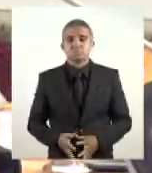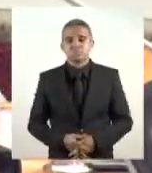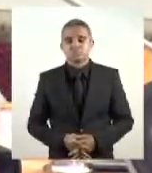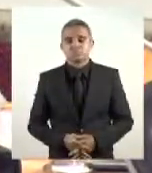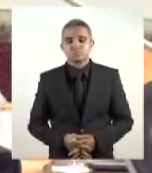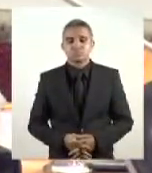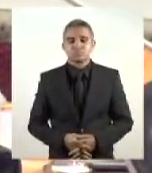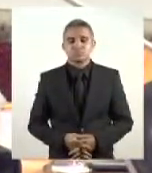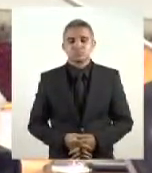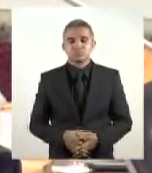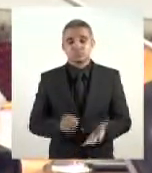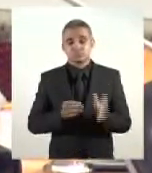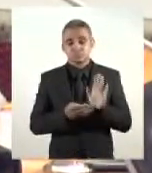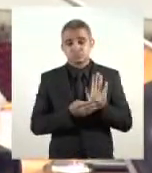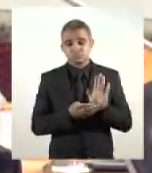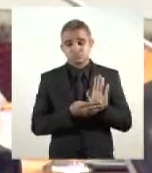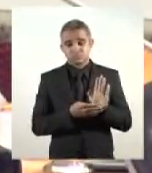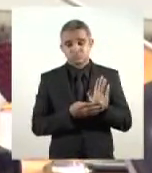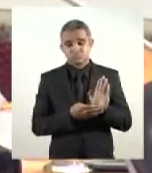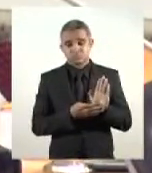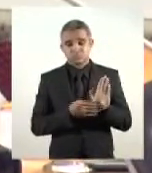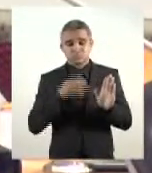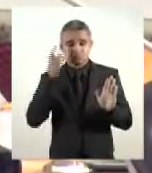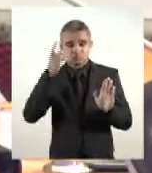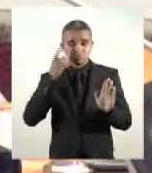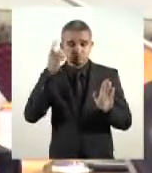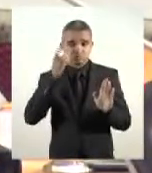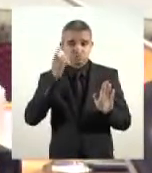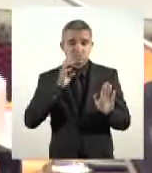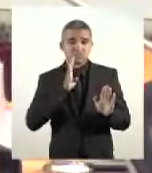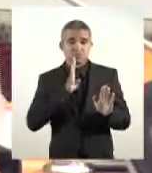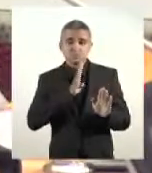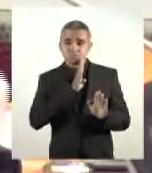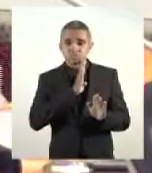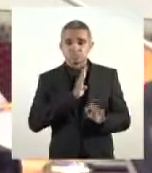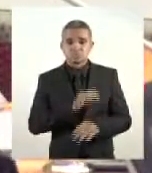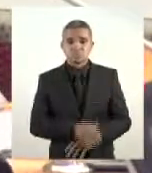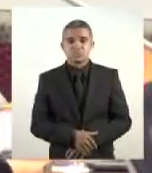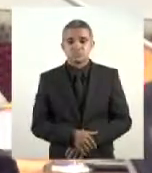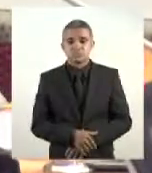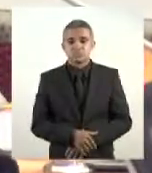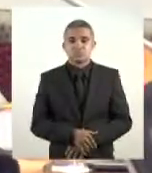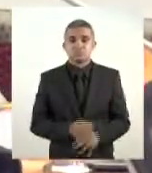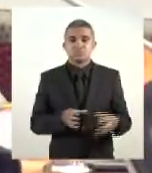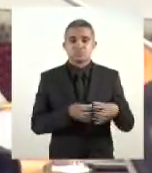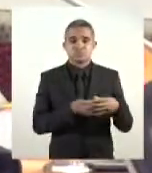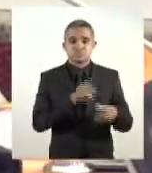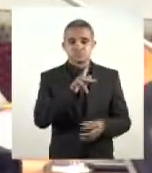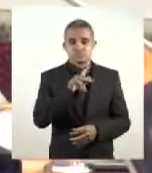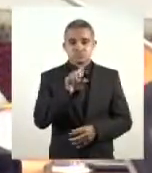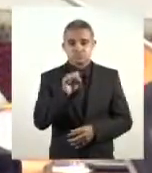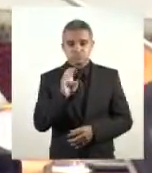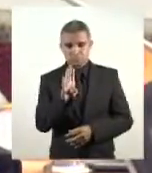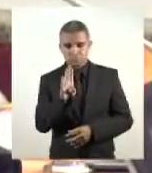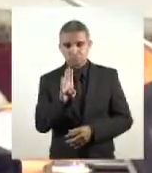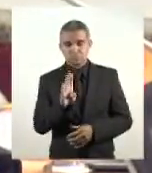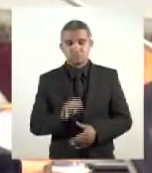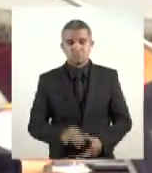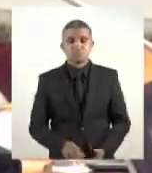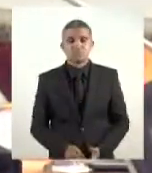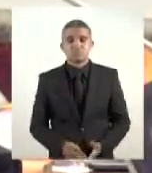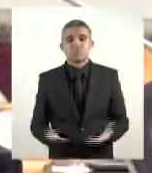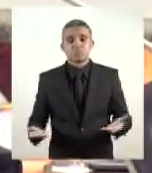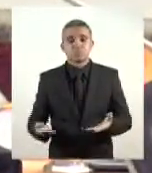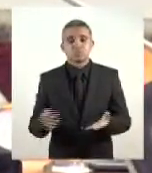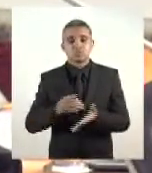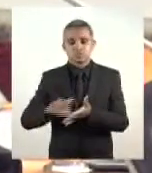requerimento do deputado Bira do Pindaré, do PSB, secretário de